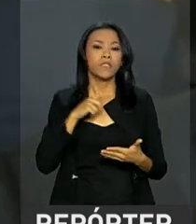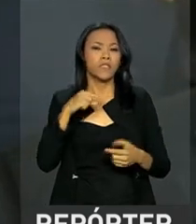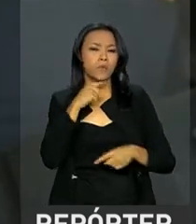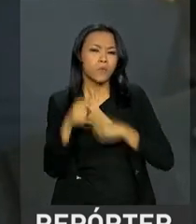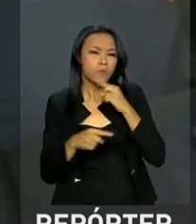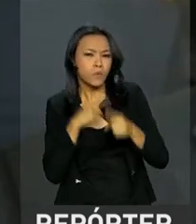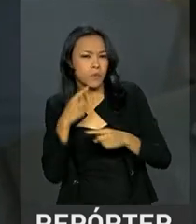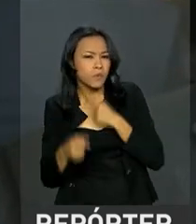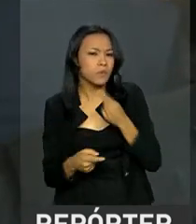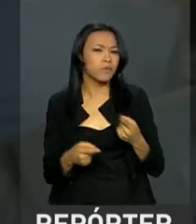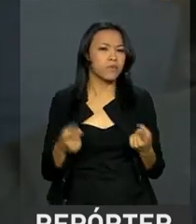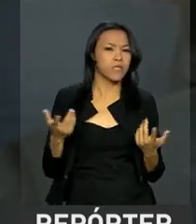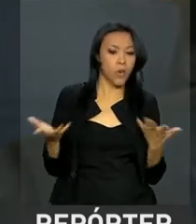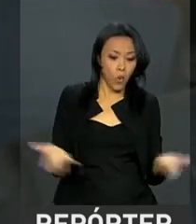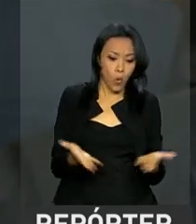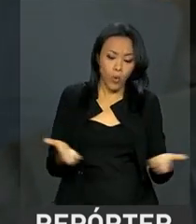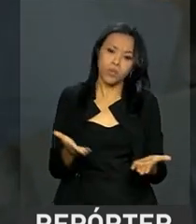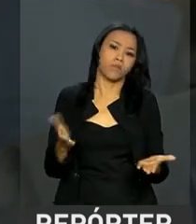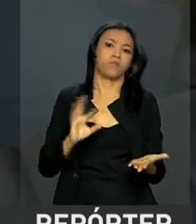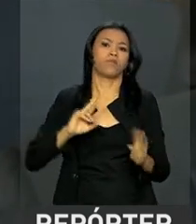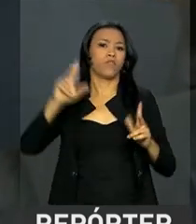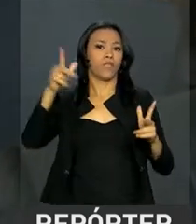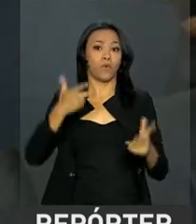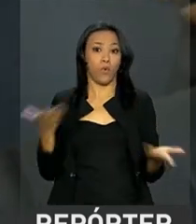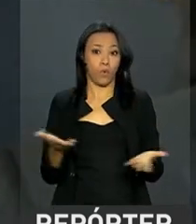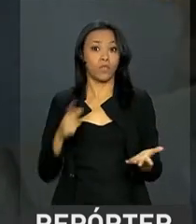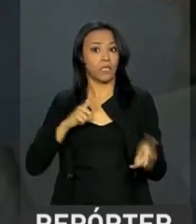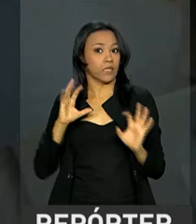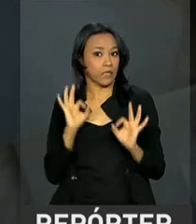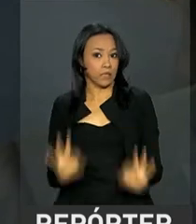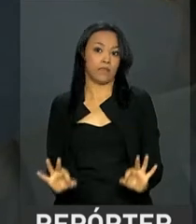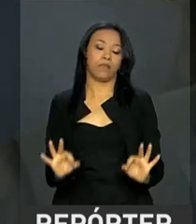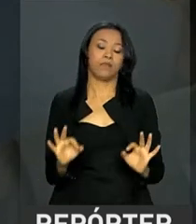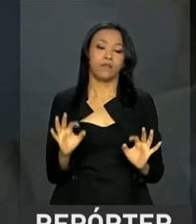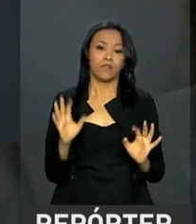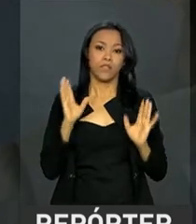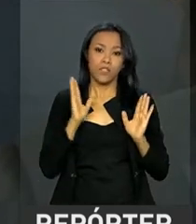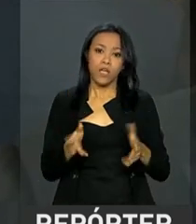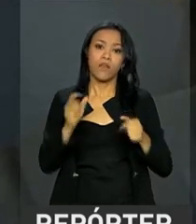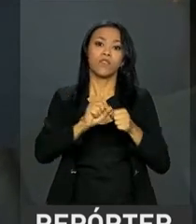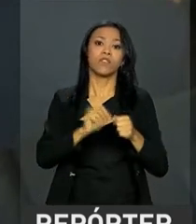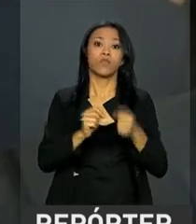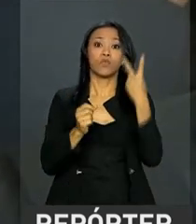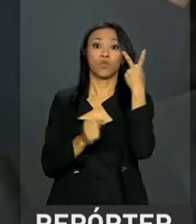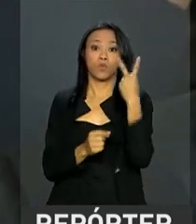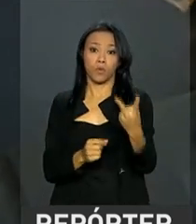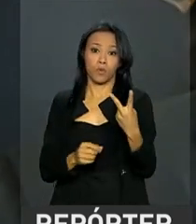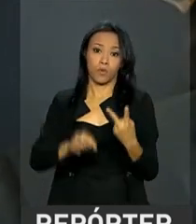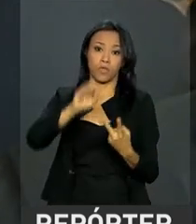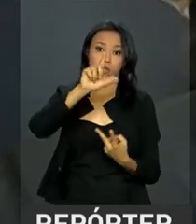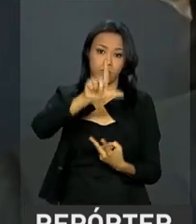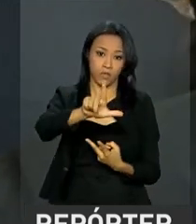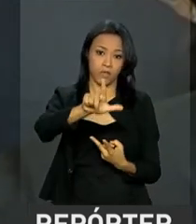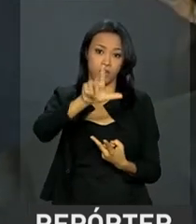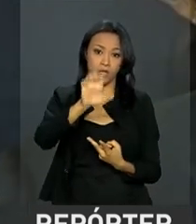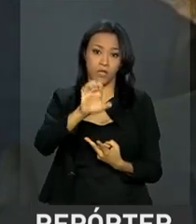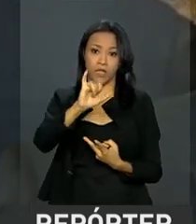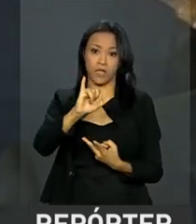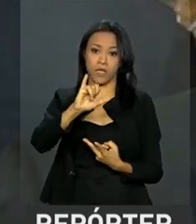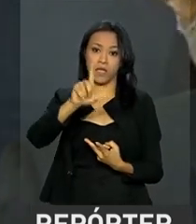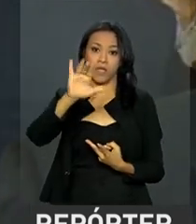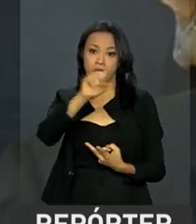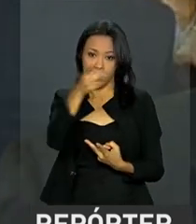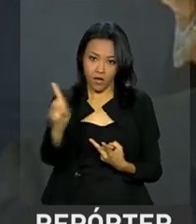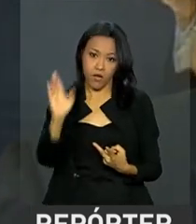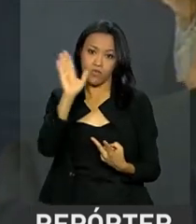uma incredulidade. Hoje há uma certeza do que foi feito. Já fizemos dois leilões esse ano, um leilão pequeno de Campos Maduros em